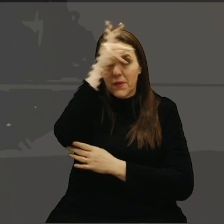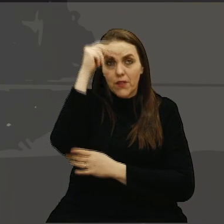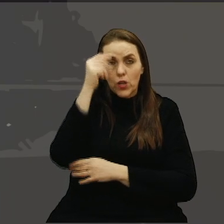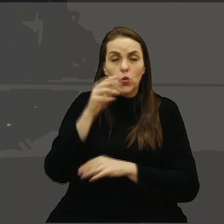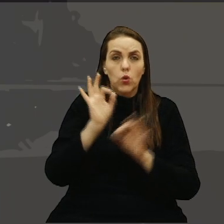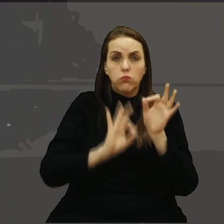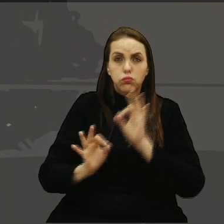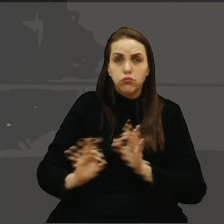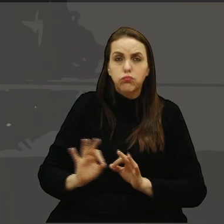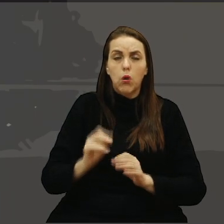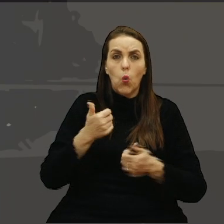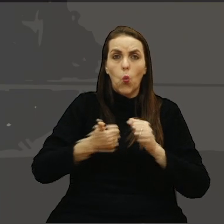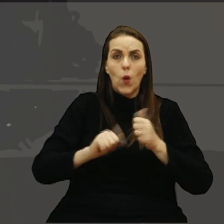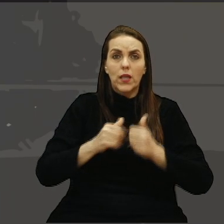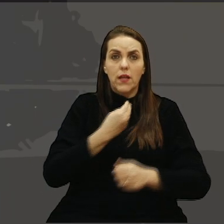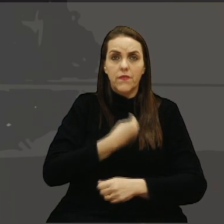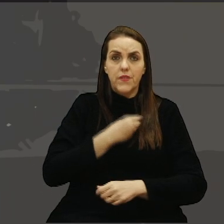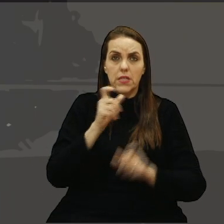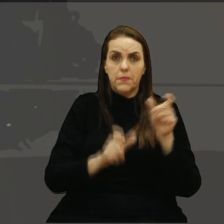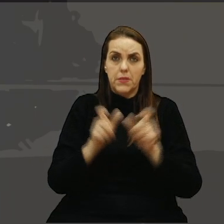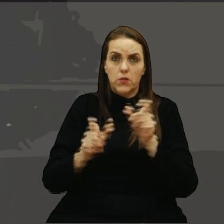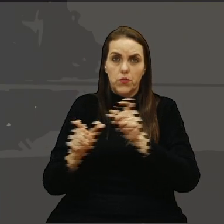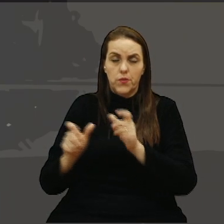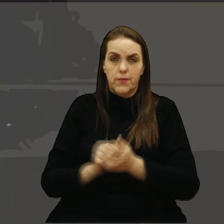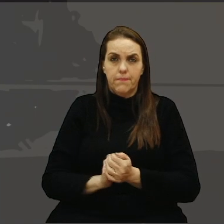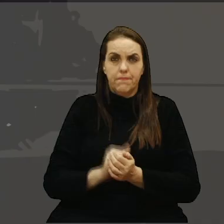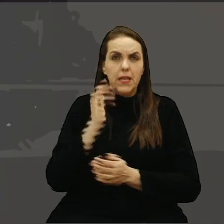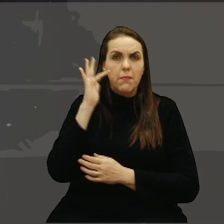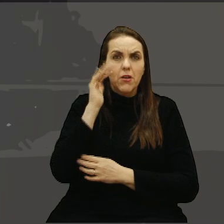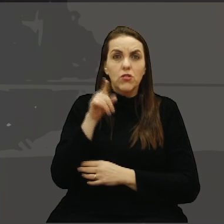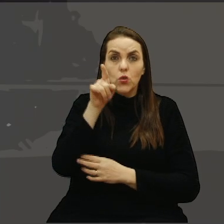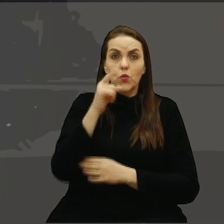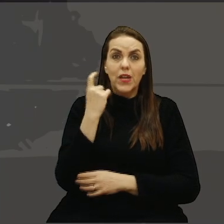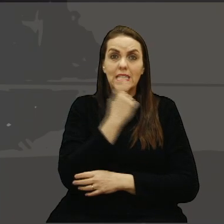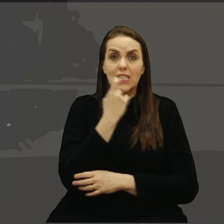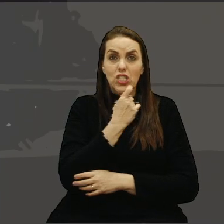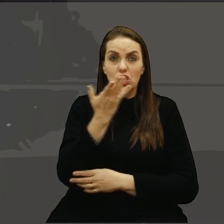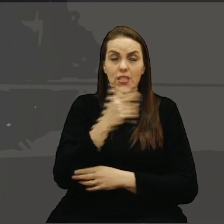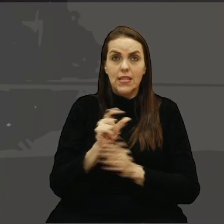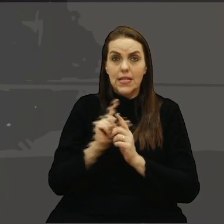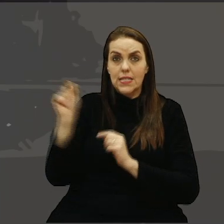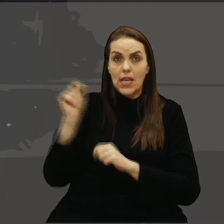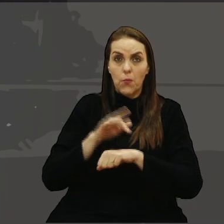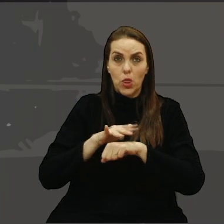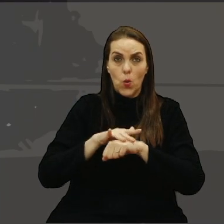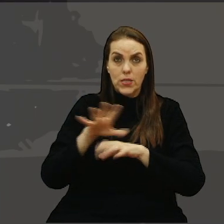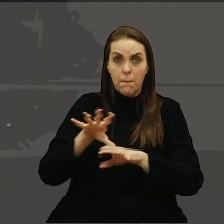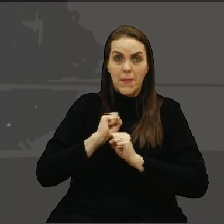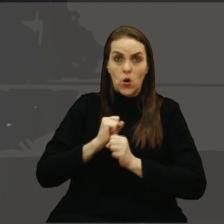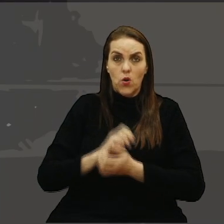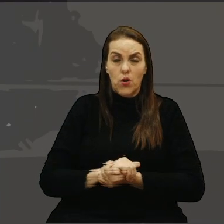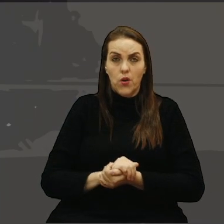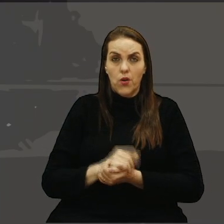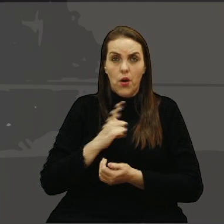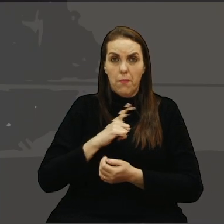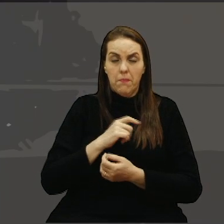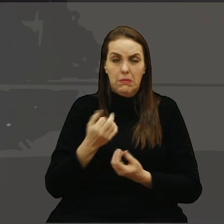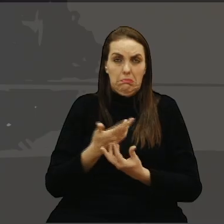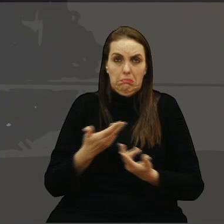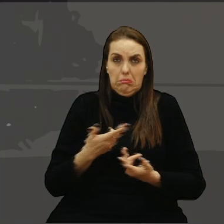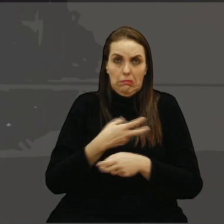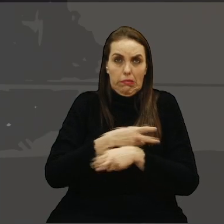qualidade de vida das pessoas. Imagina, você vai no dentista, pode sair de lá com uma doença. uma